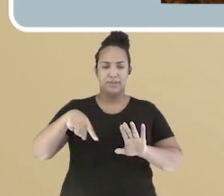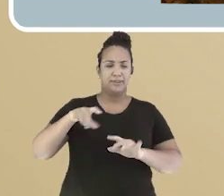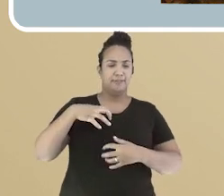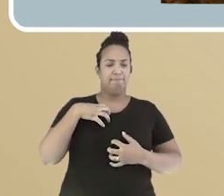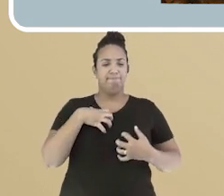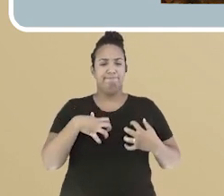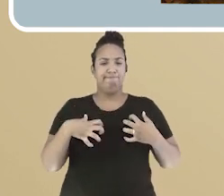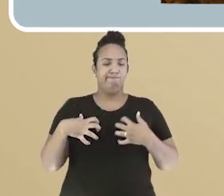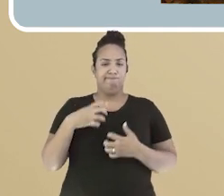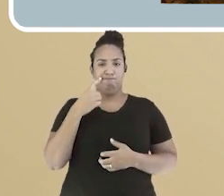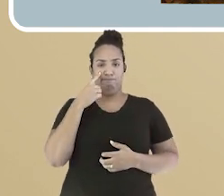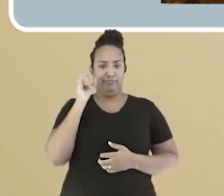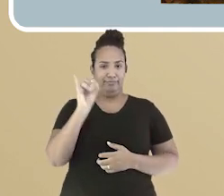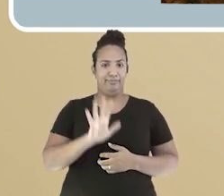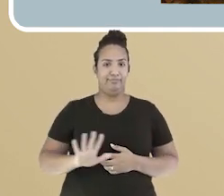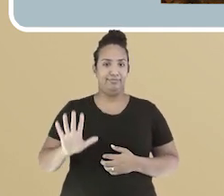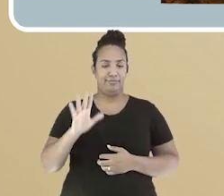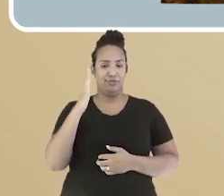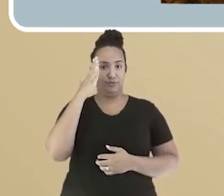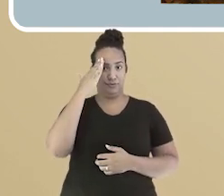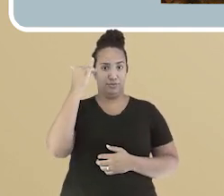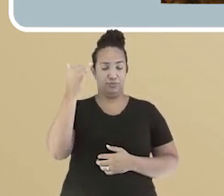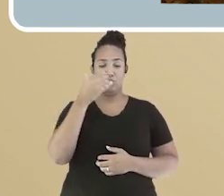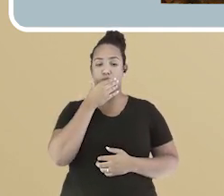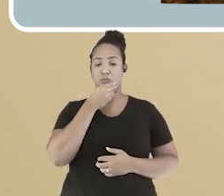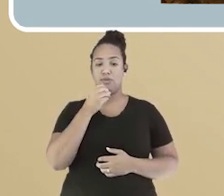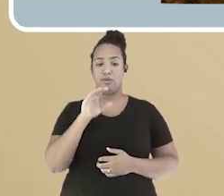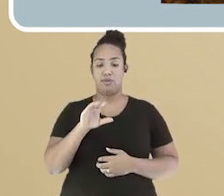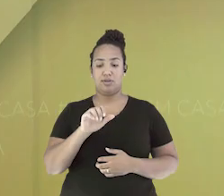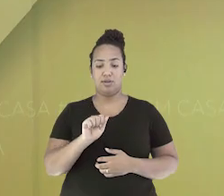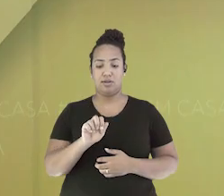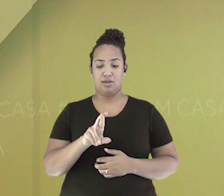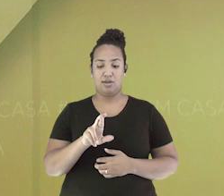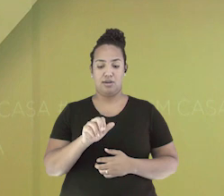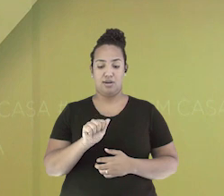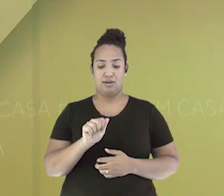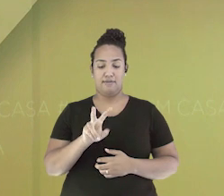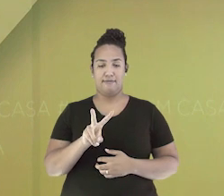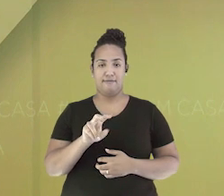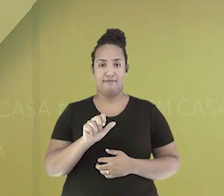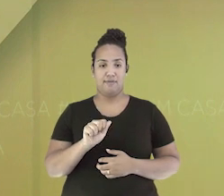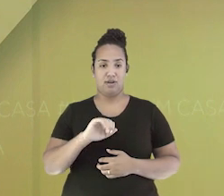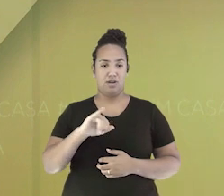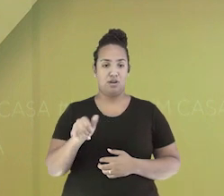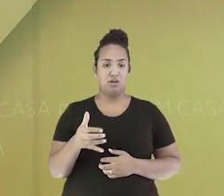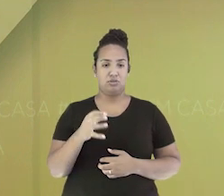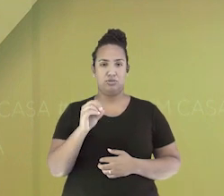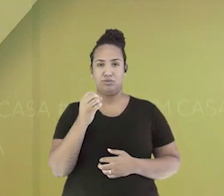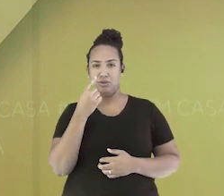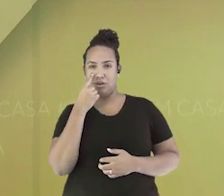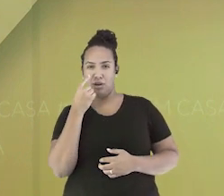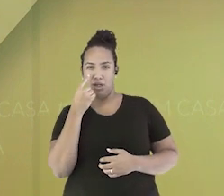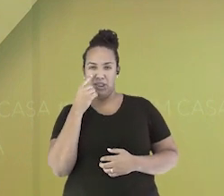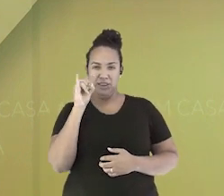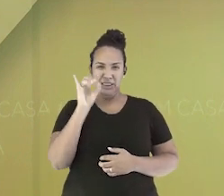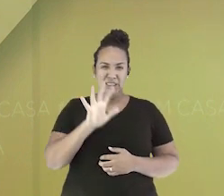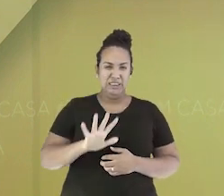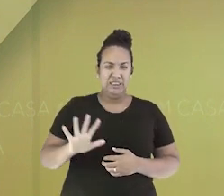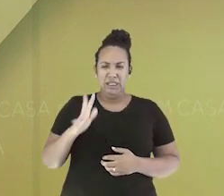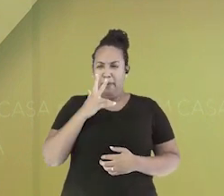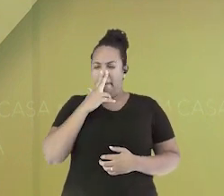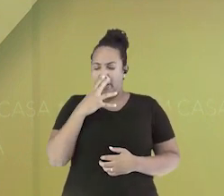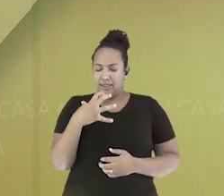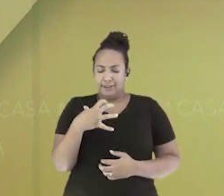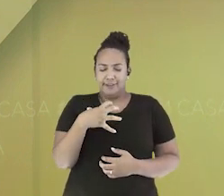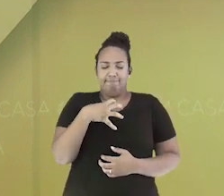um quadro de Caravaggio, um dos principais artistas dessa época. Notem como tem uma certa tensão no ar, quase que dá para